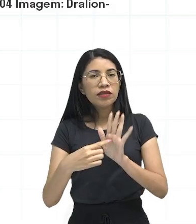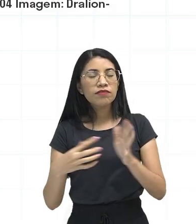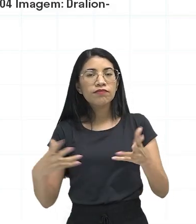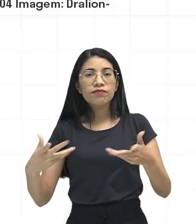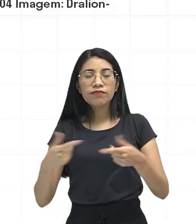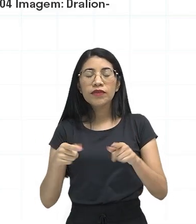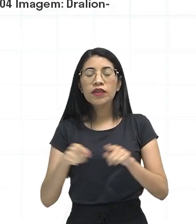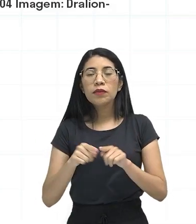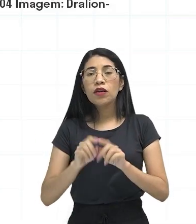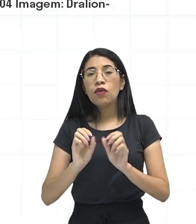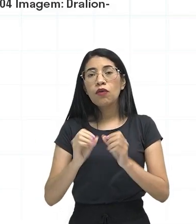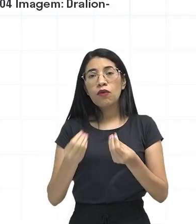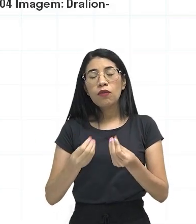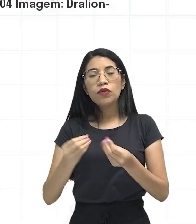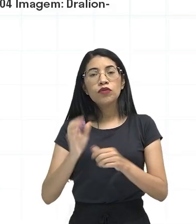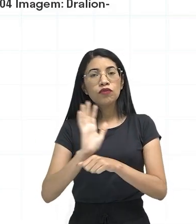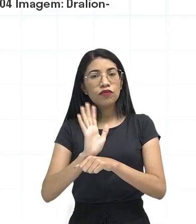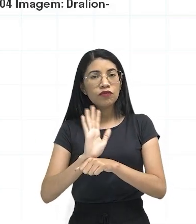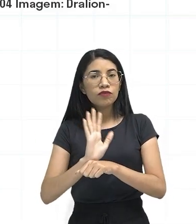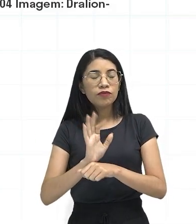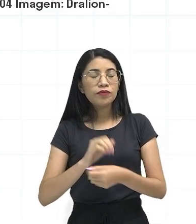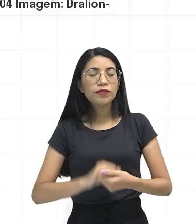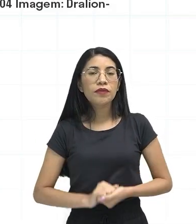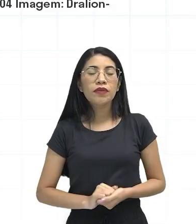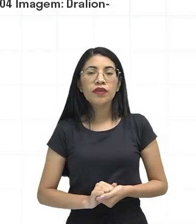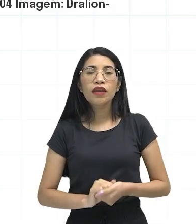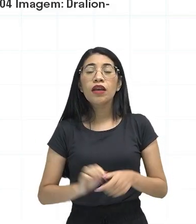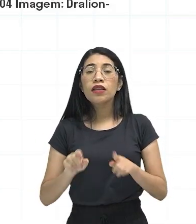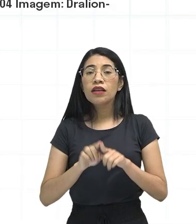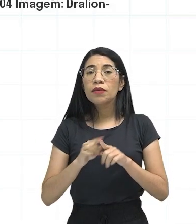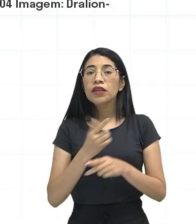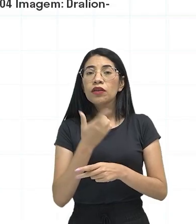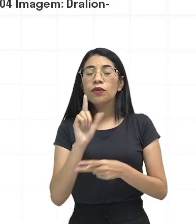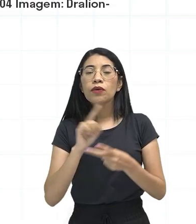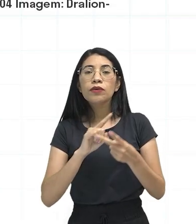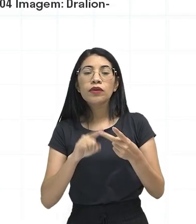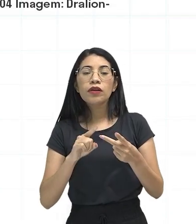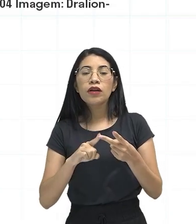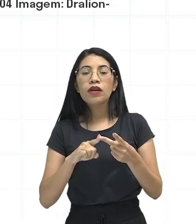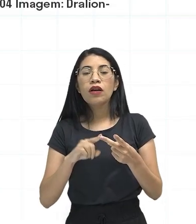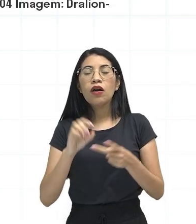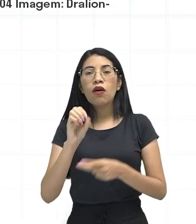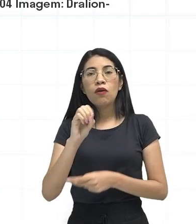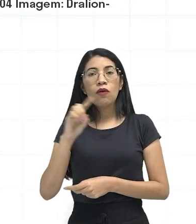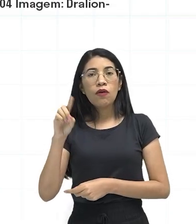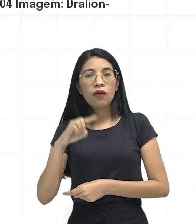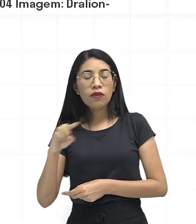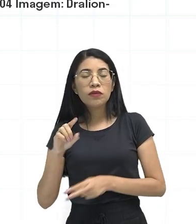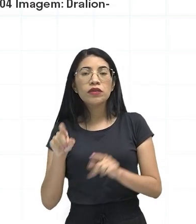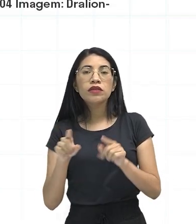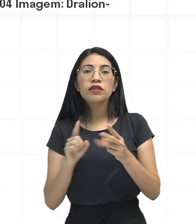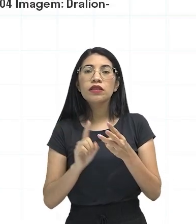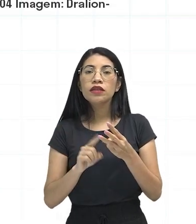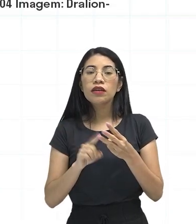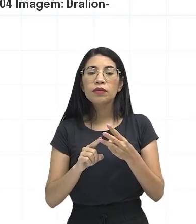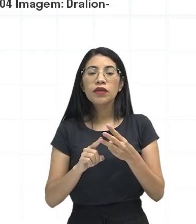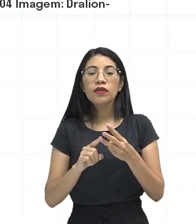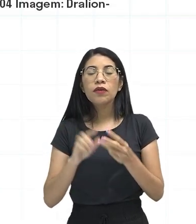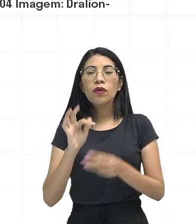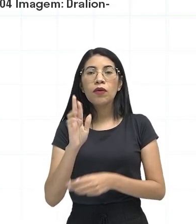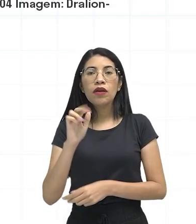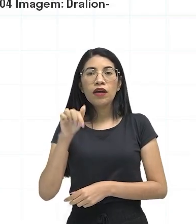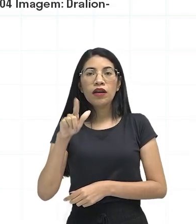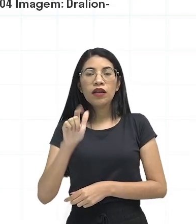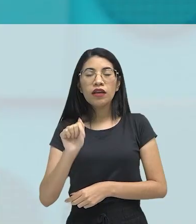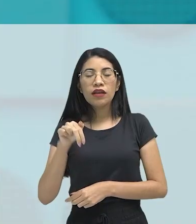espetáculo, lógico que através do vídeo, né? Além do Cirque du Soleil, a gente tem o Circo Oz e o Circo